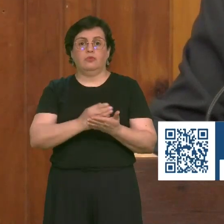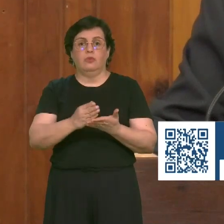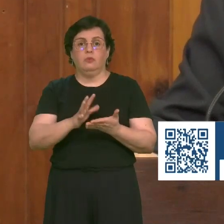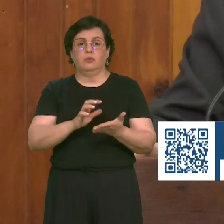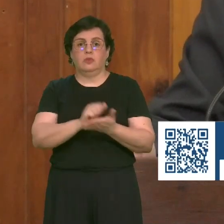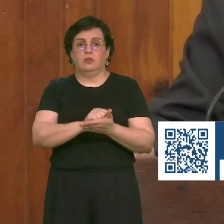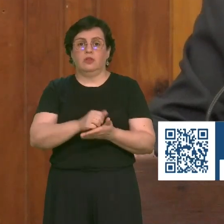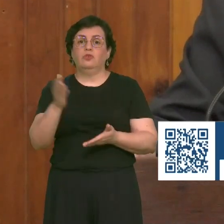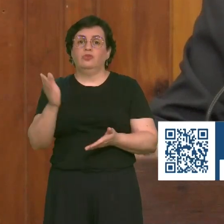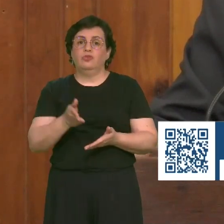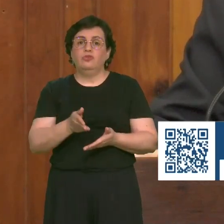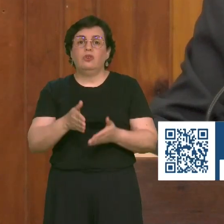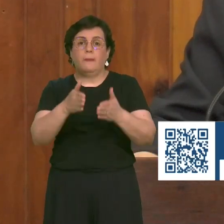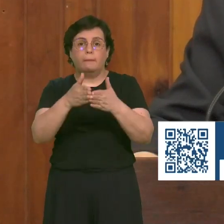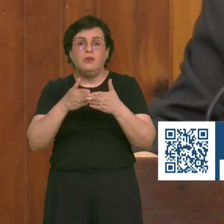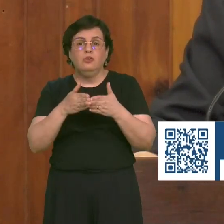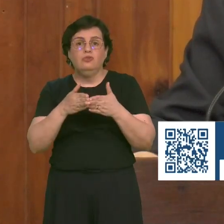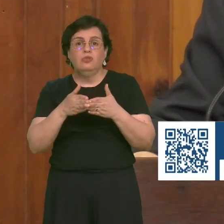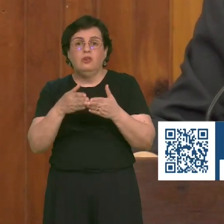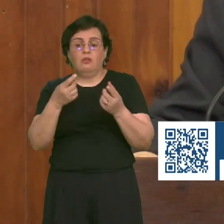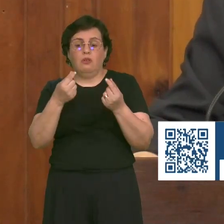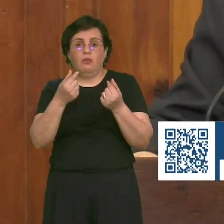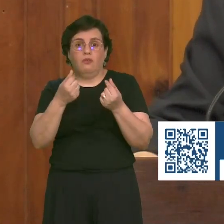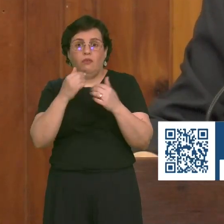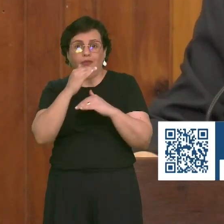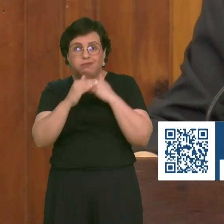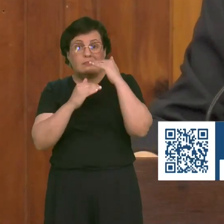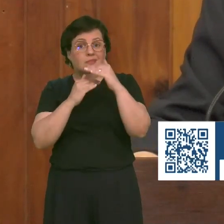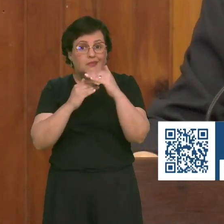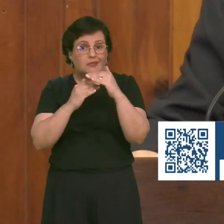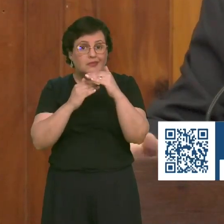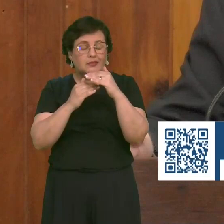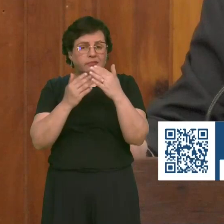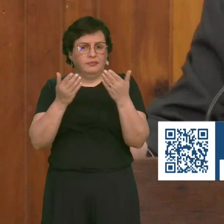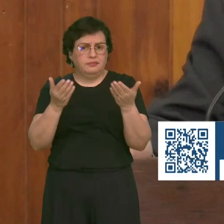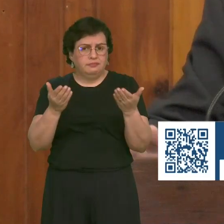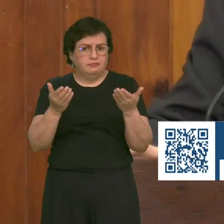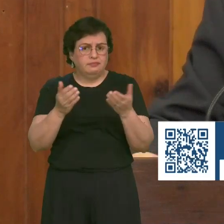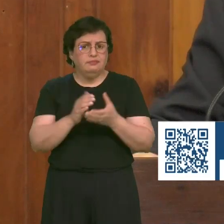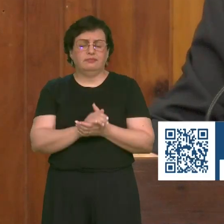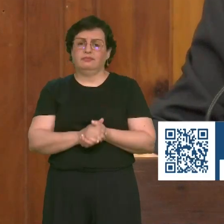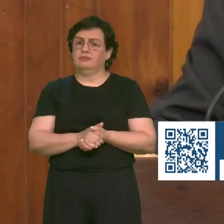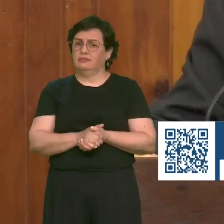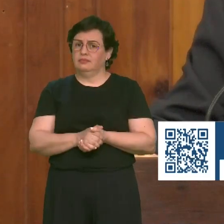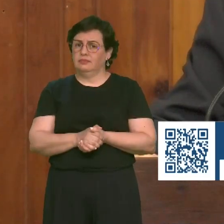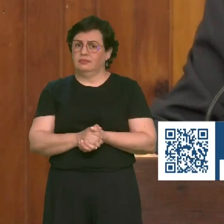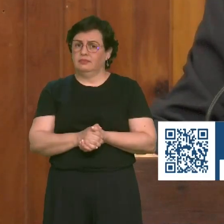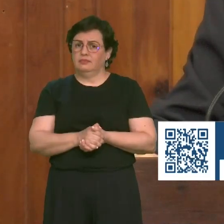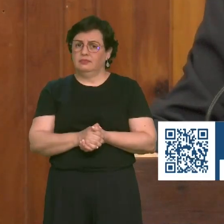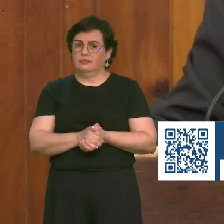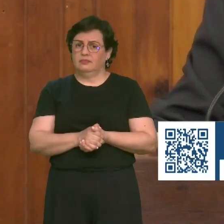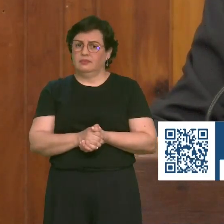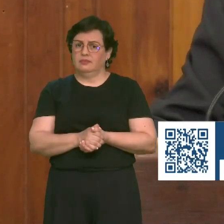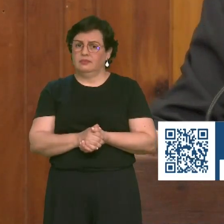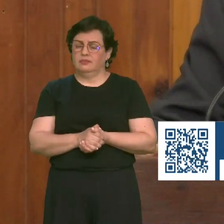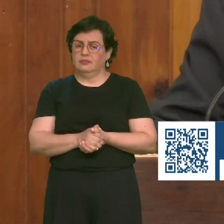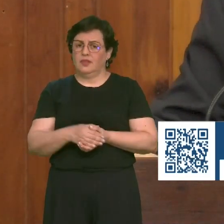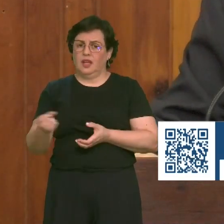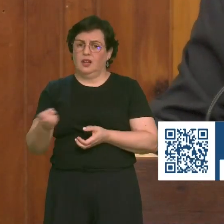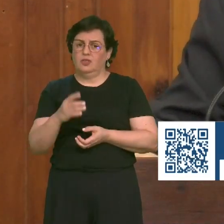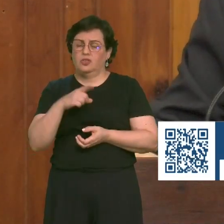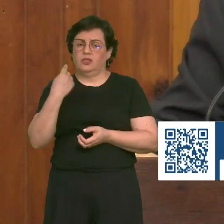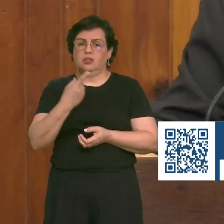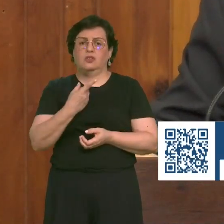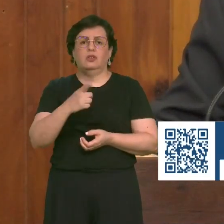iniciar o contrato já pediram aditivo de valor e a notícia que nós temos